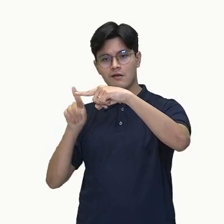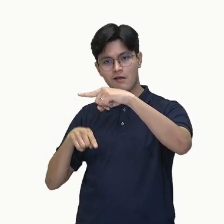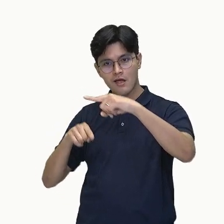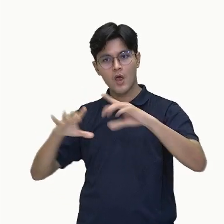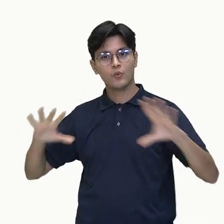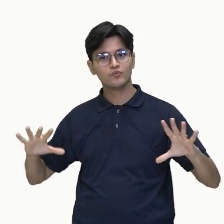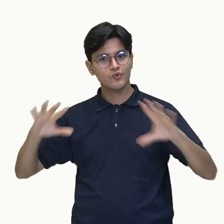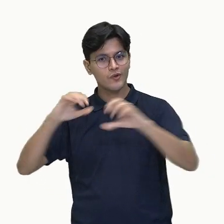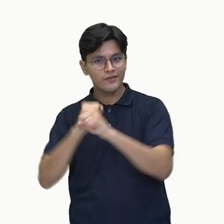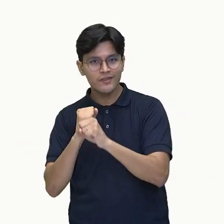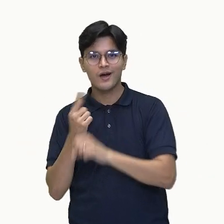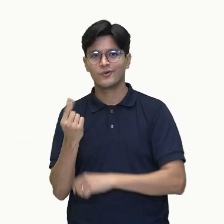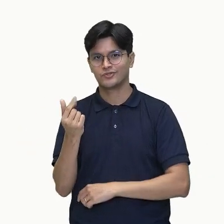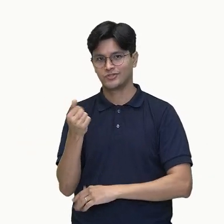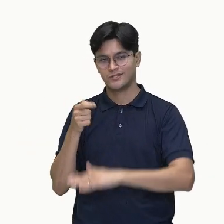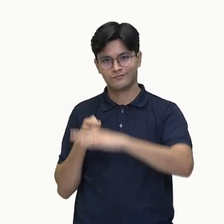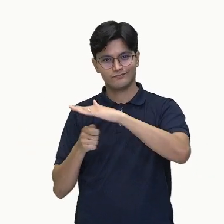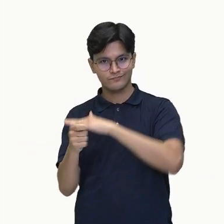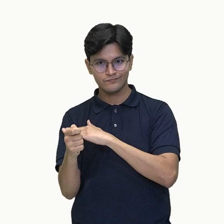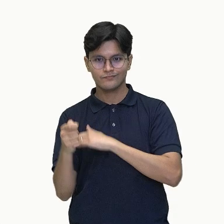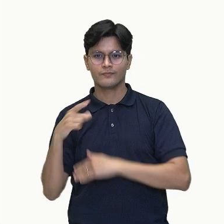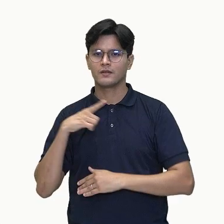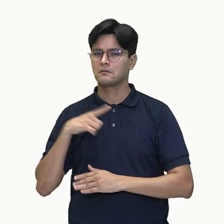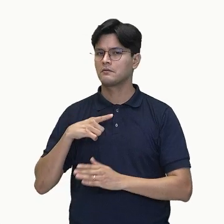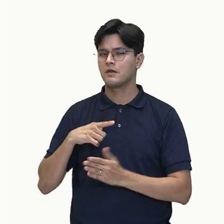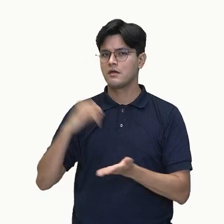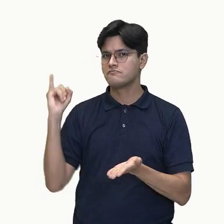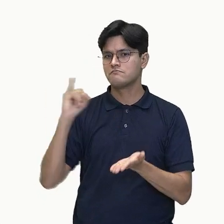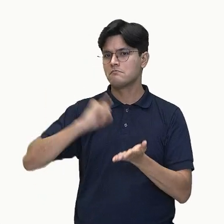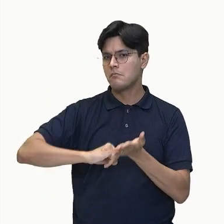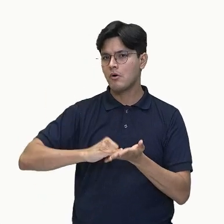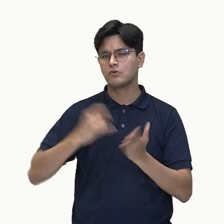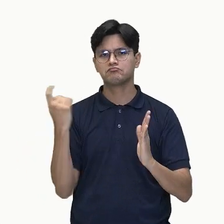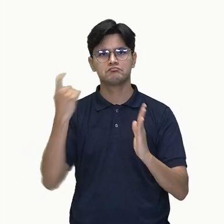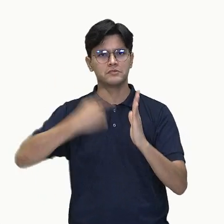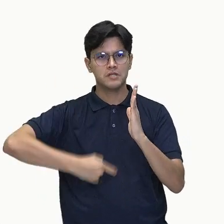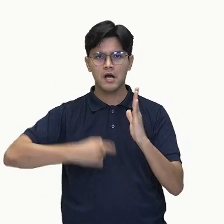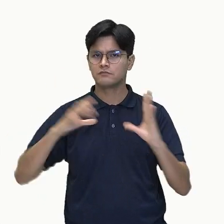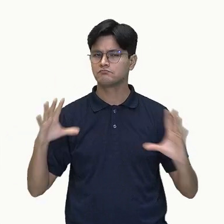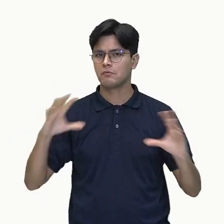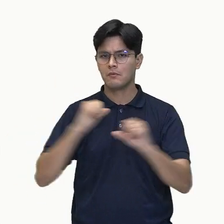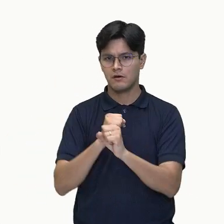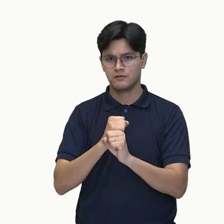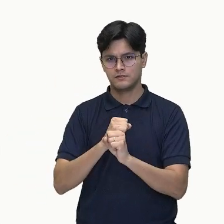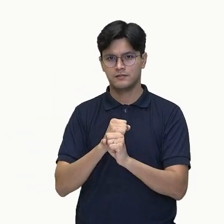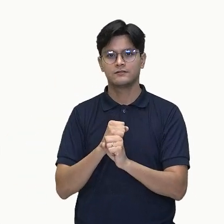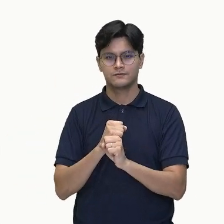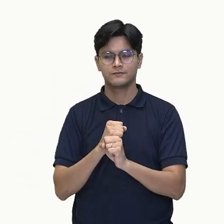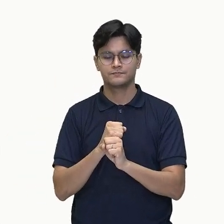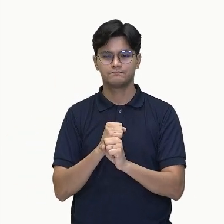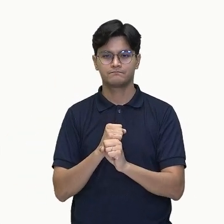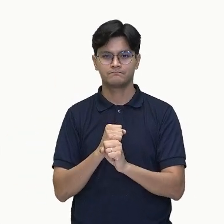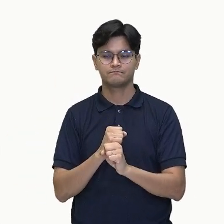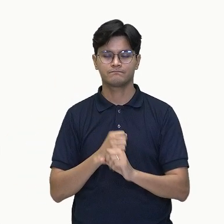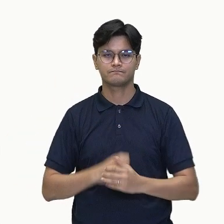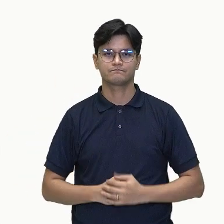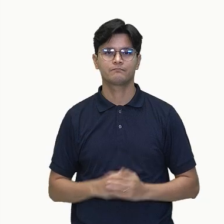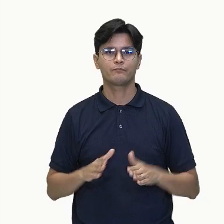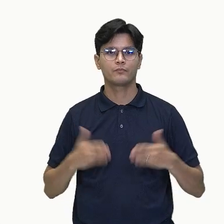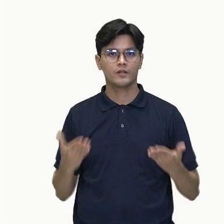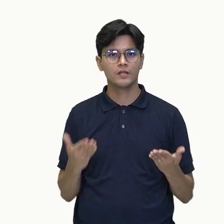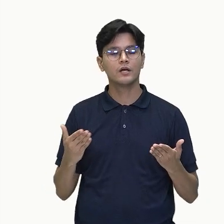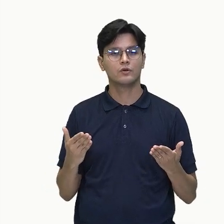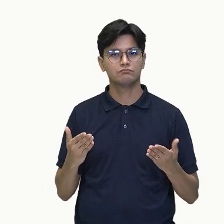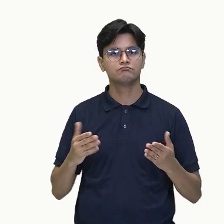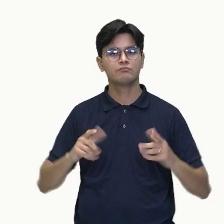custos operacionais, impostos e taxas, tá? O resultado disso, então, a gente vai saber se é vantajoso, né, se vai